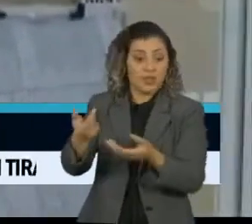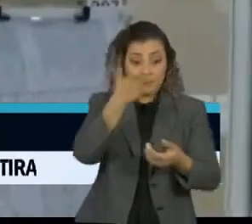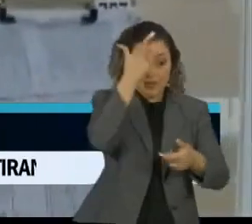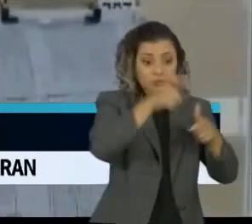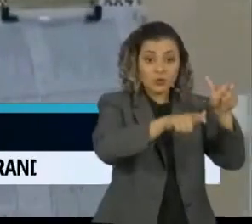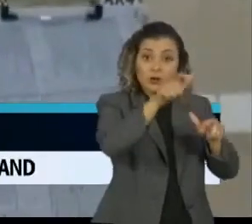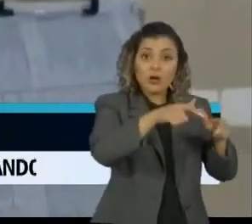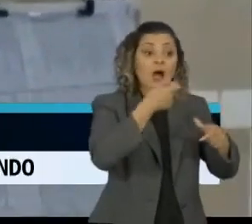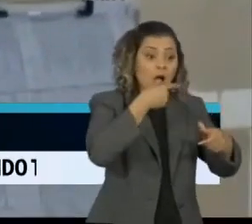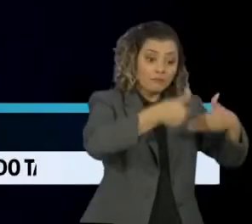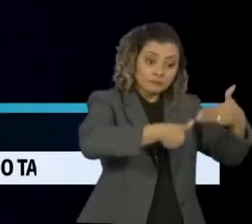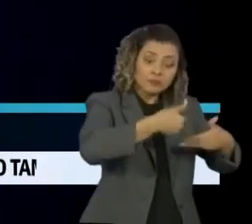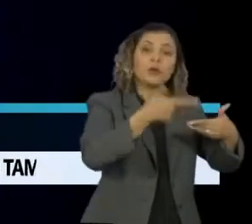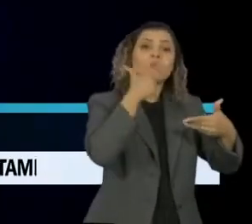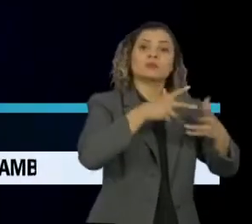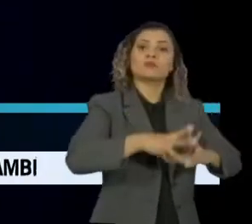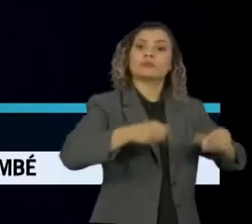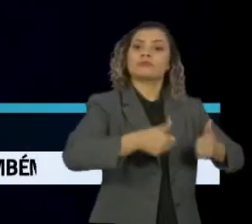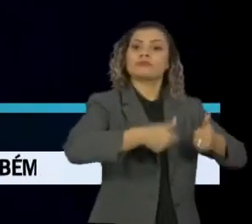por revisão.